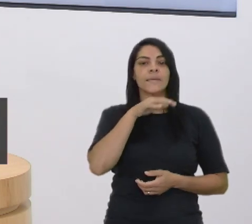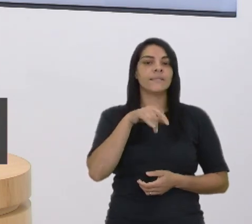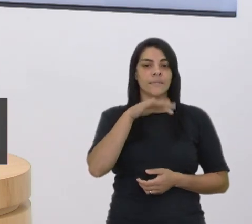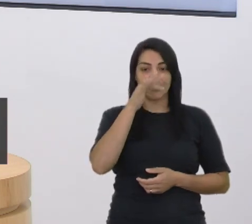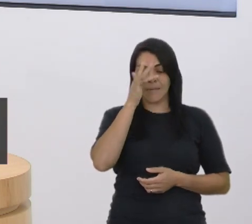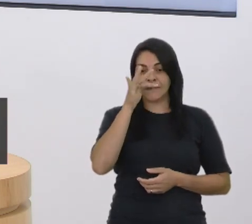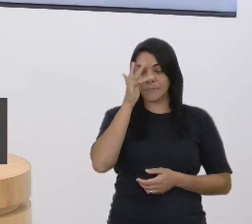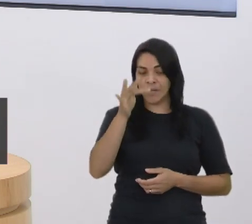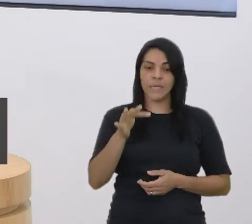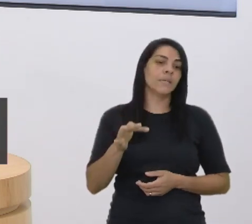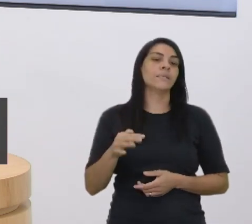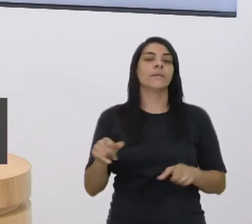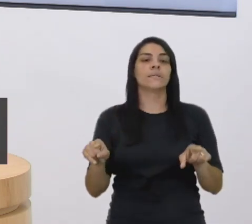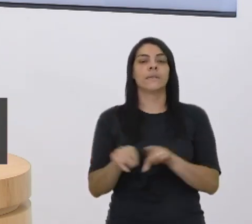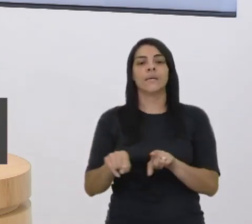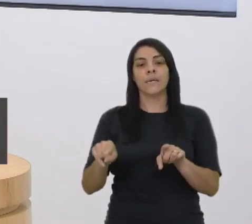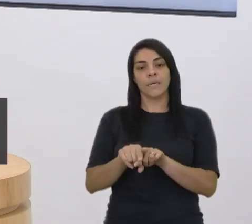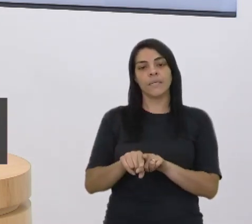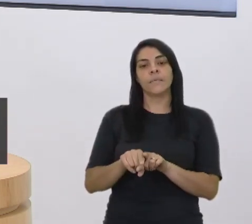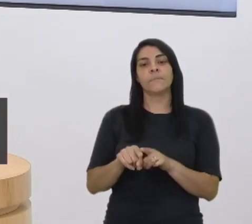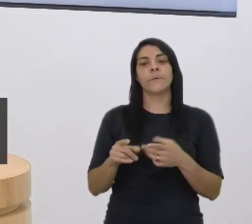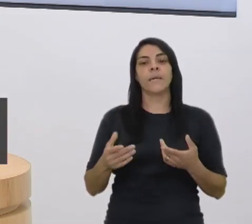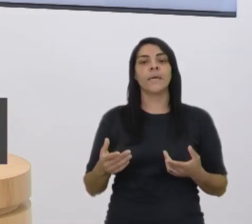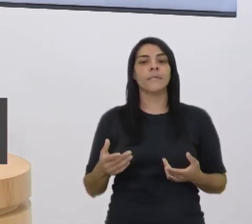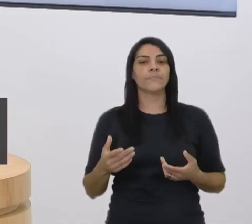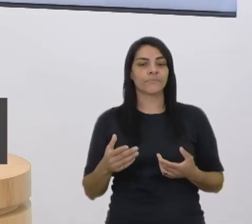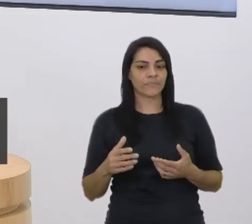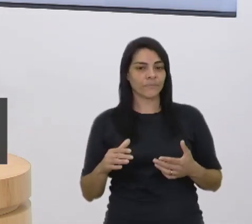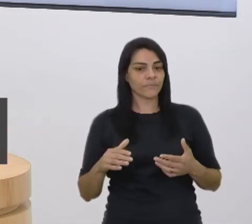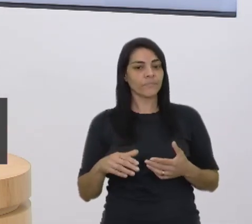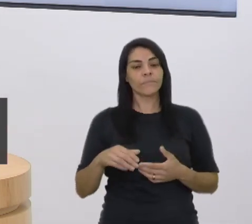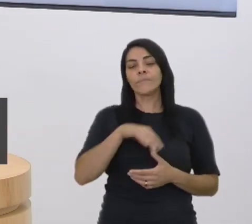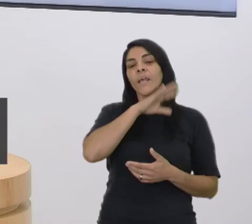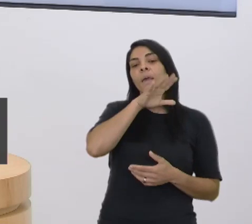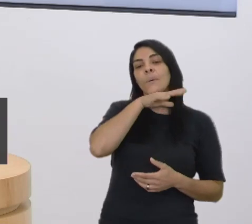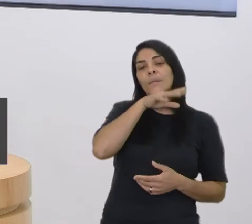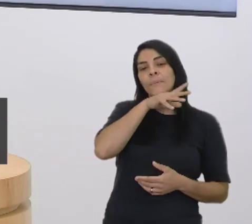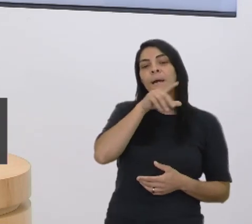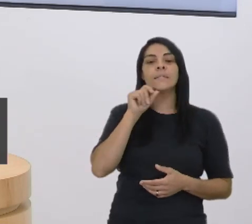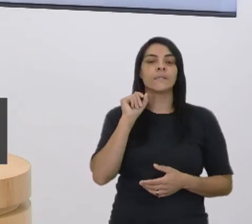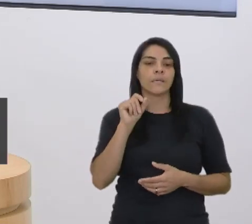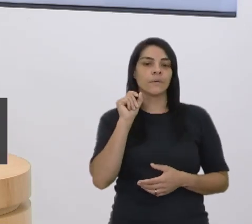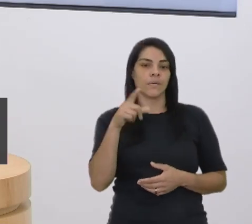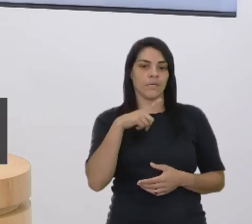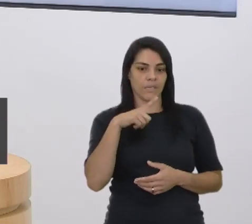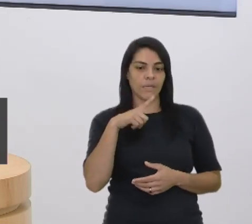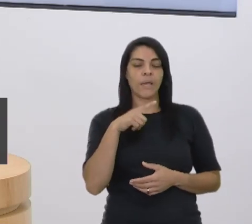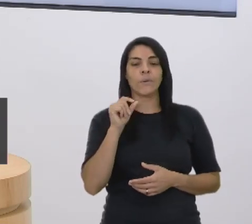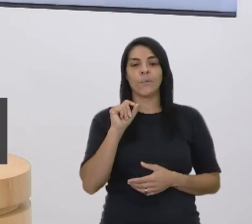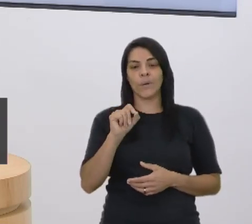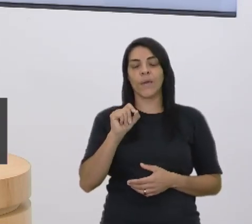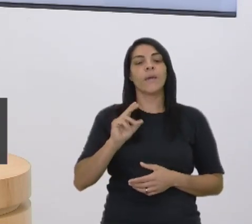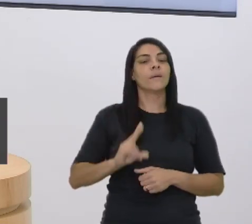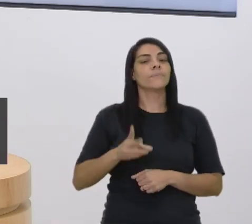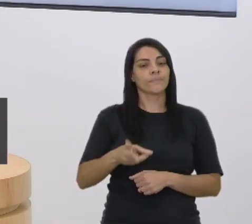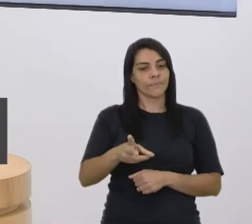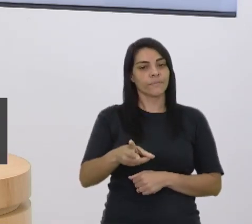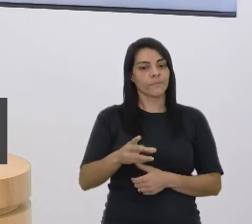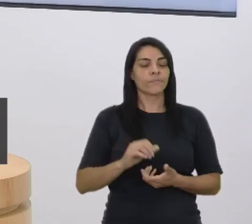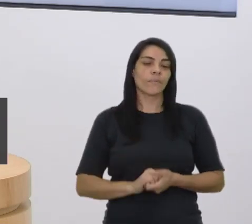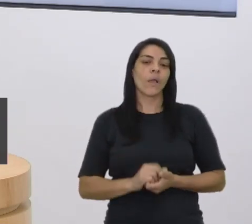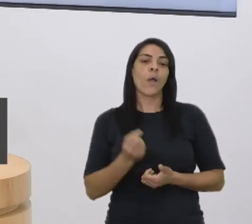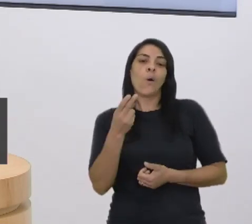mas complexos de animais que estão por ali, sejam animais que vivem ali permanentemente, ou aqueles